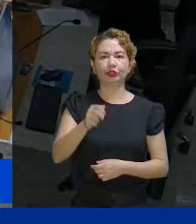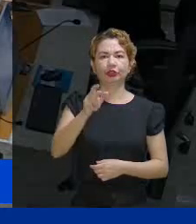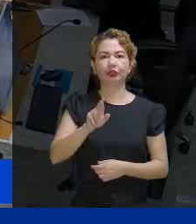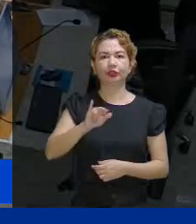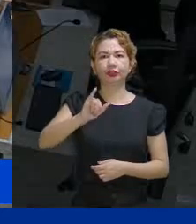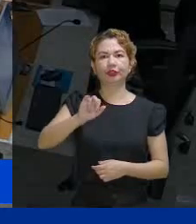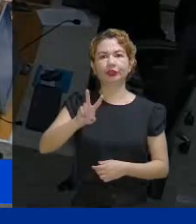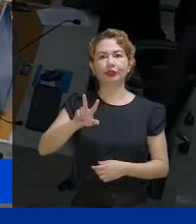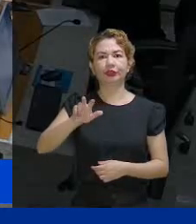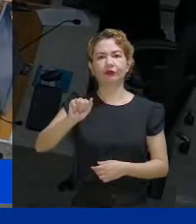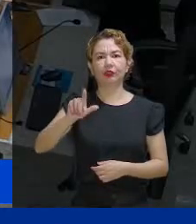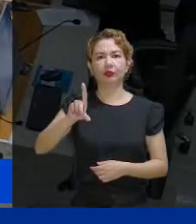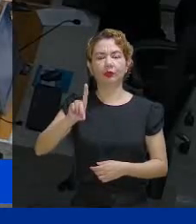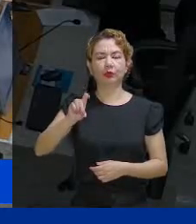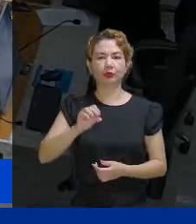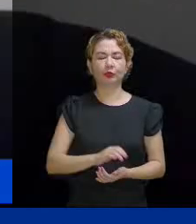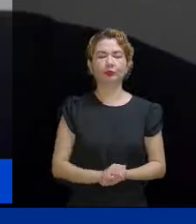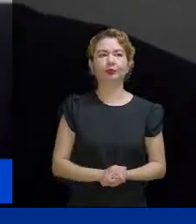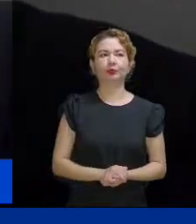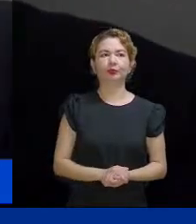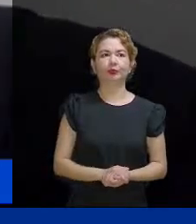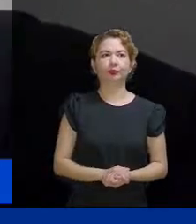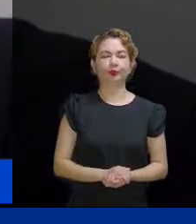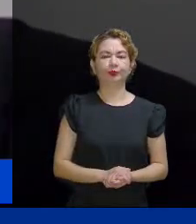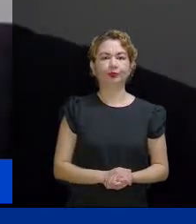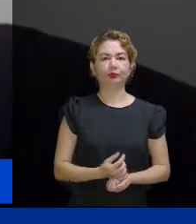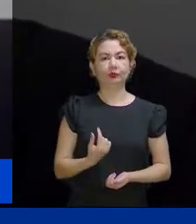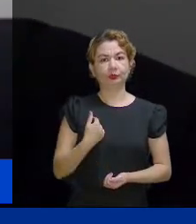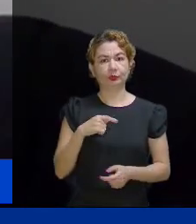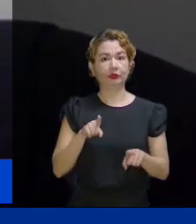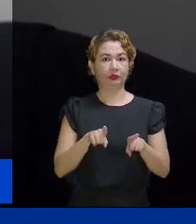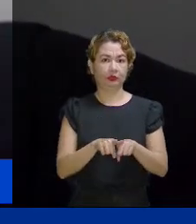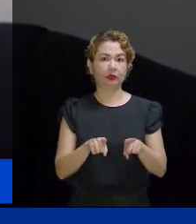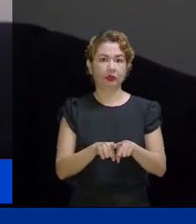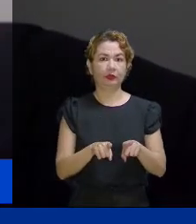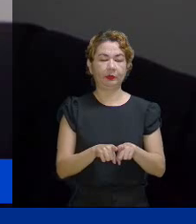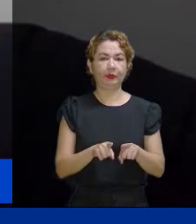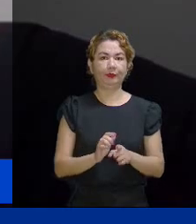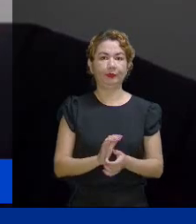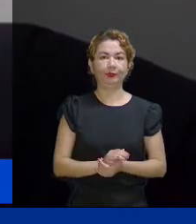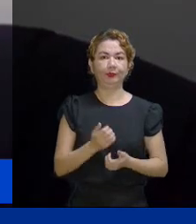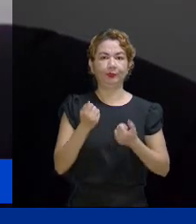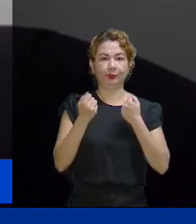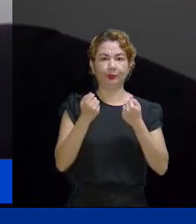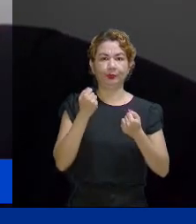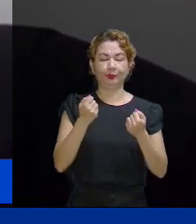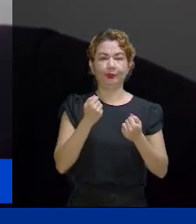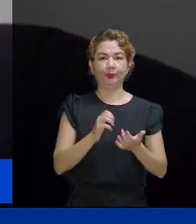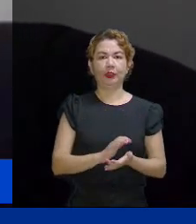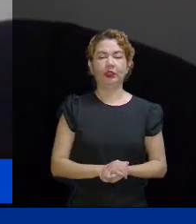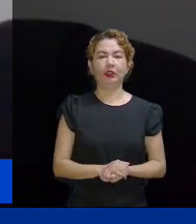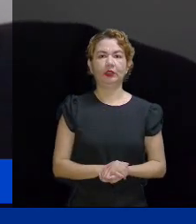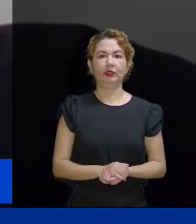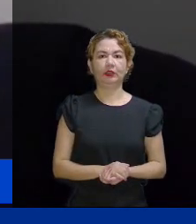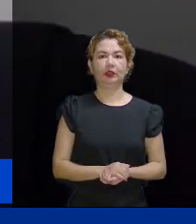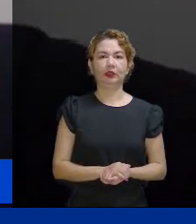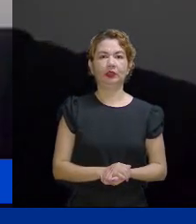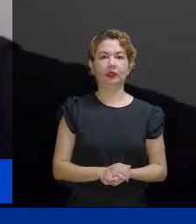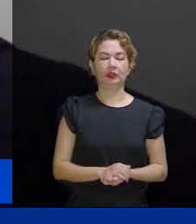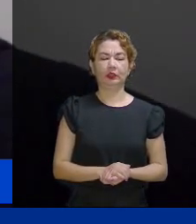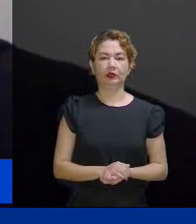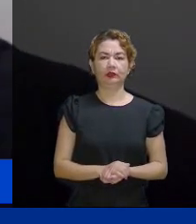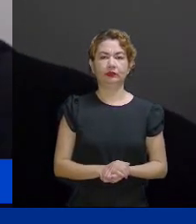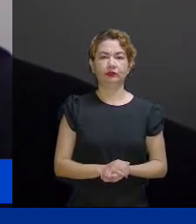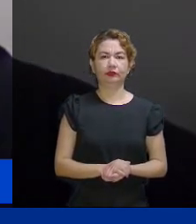Valente. Imagem ampla do plenário. Senhor presidente, eu também tinha analisado essa questão. E ambiente virtual, juiz